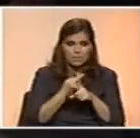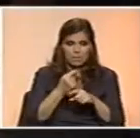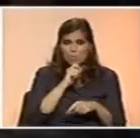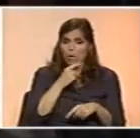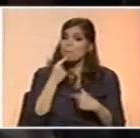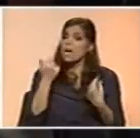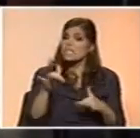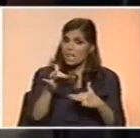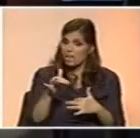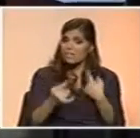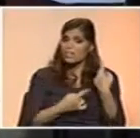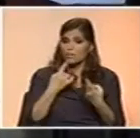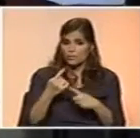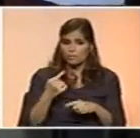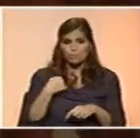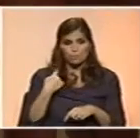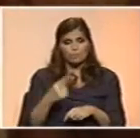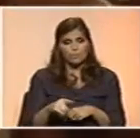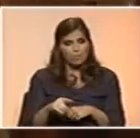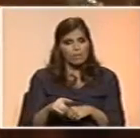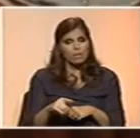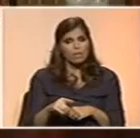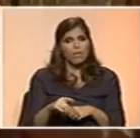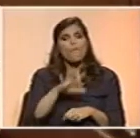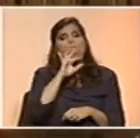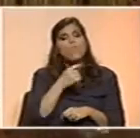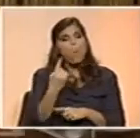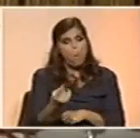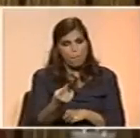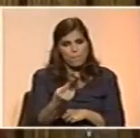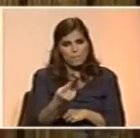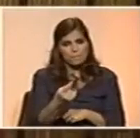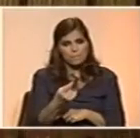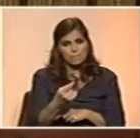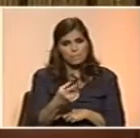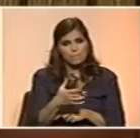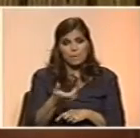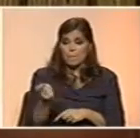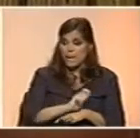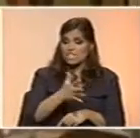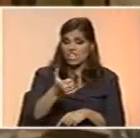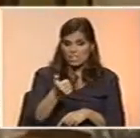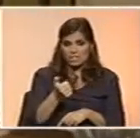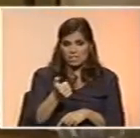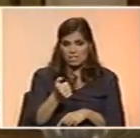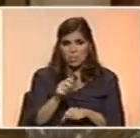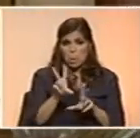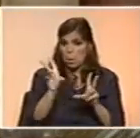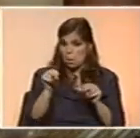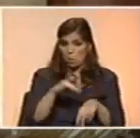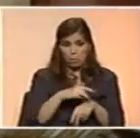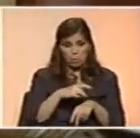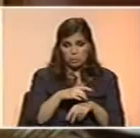mais caros. Eu tenho um filho com 15 meses, nunca ficou